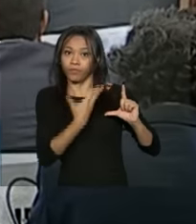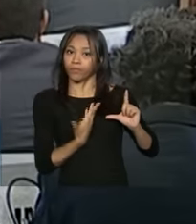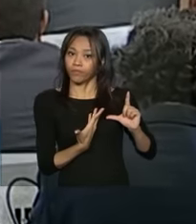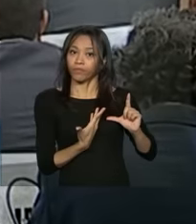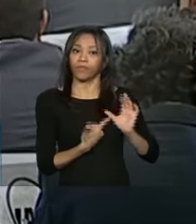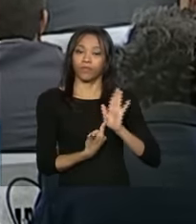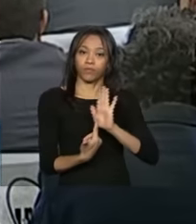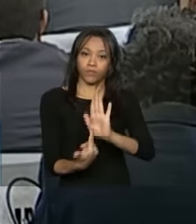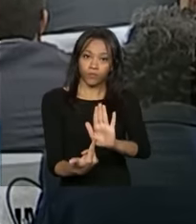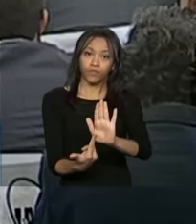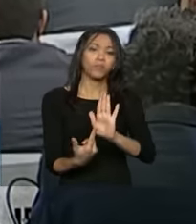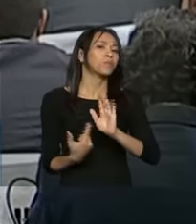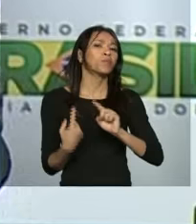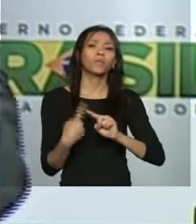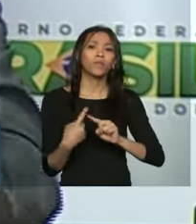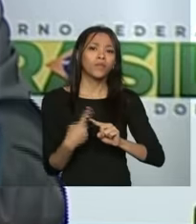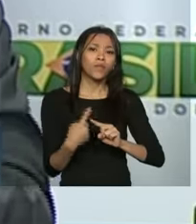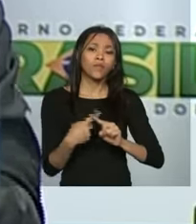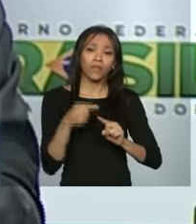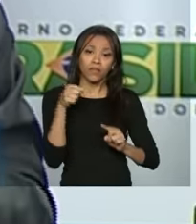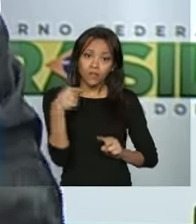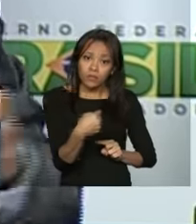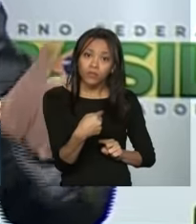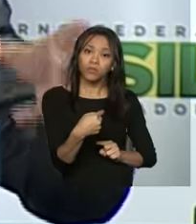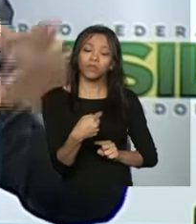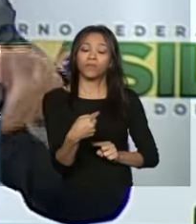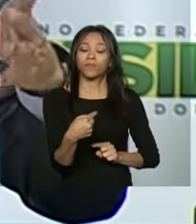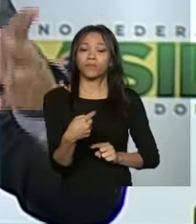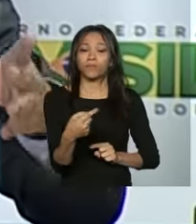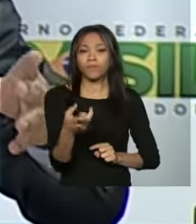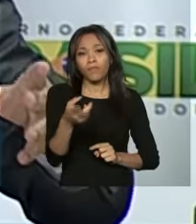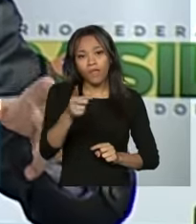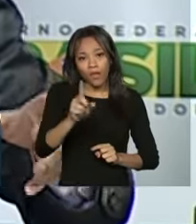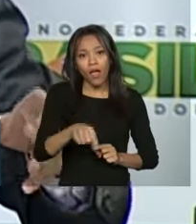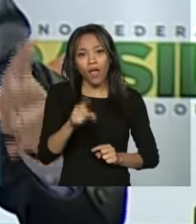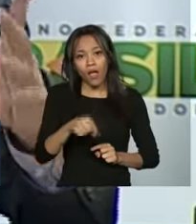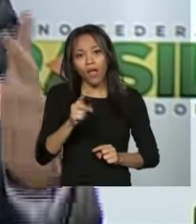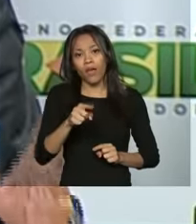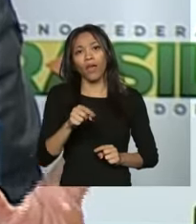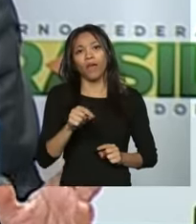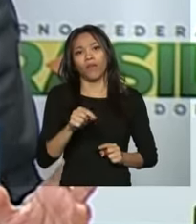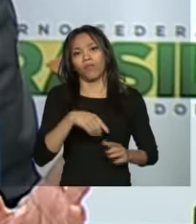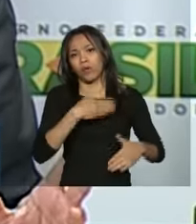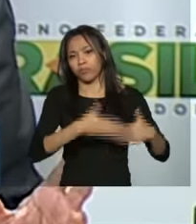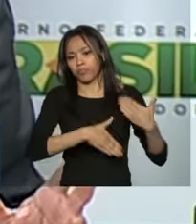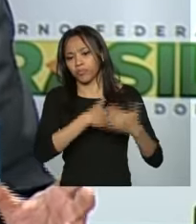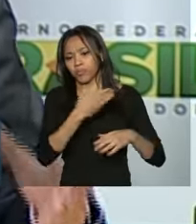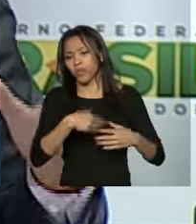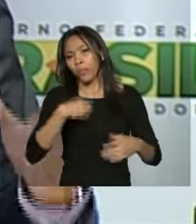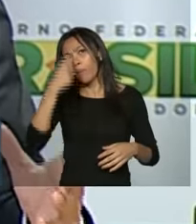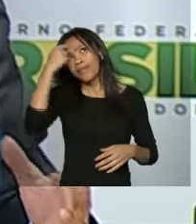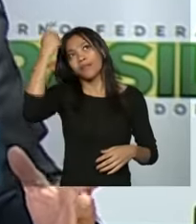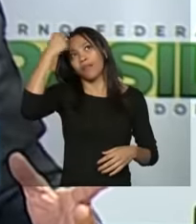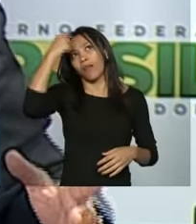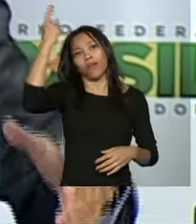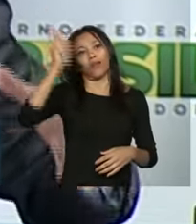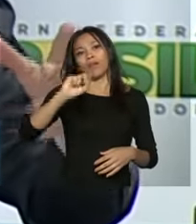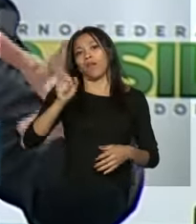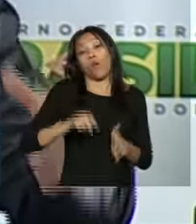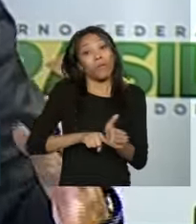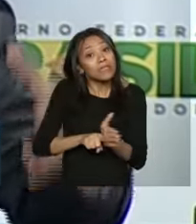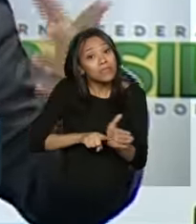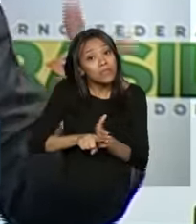exemplo porque ele acaba se reproduzindo e ele é uma construção que não é hipotética é um estudo que